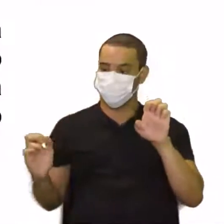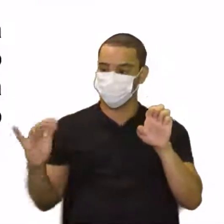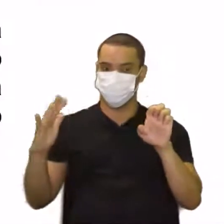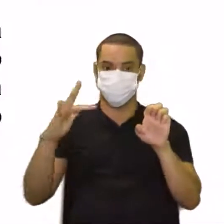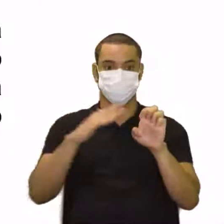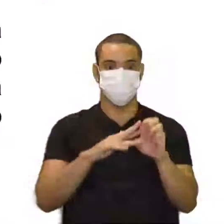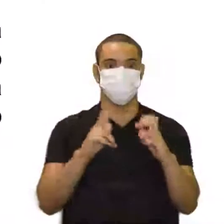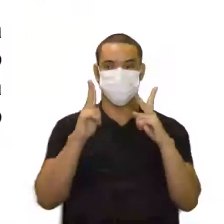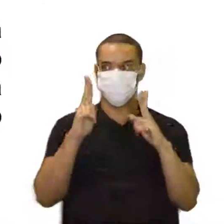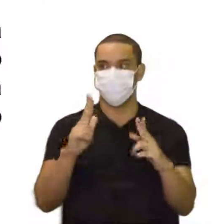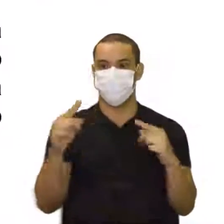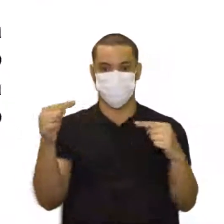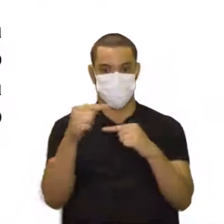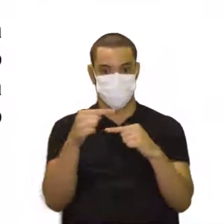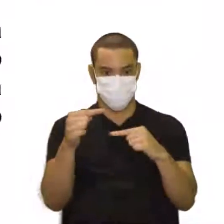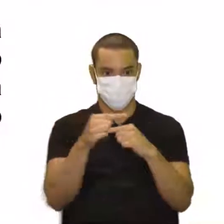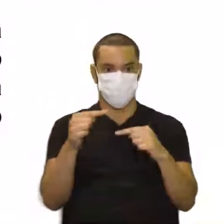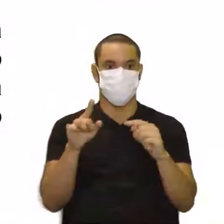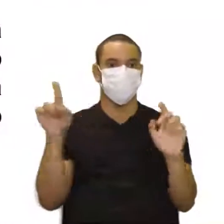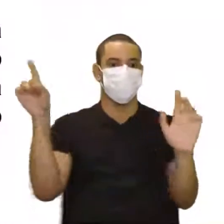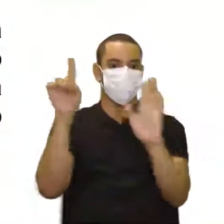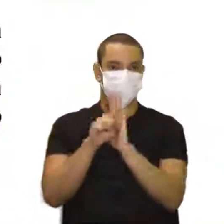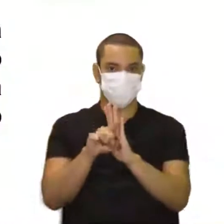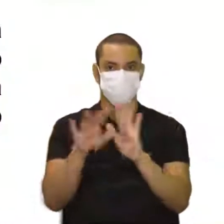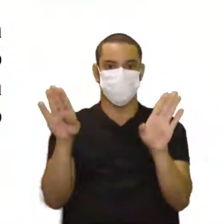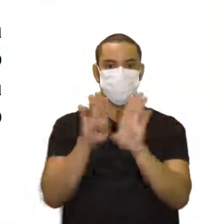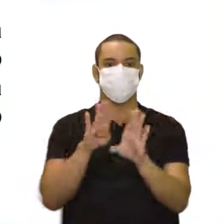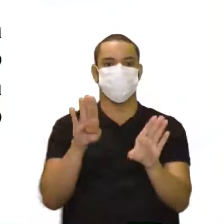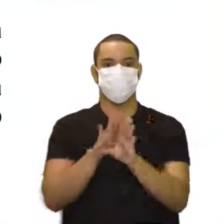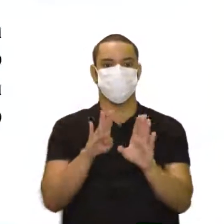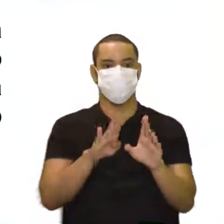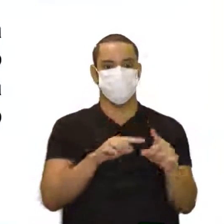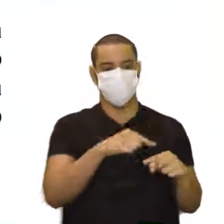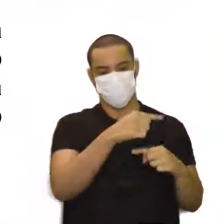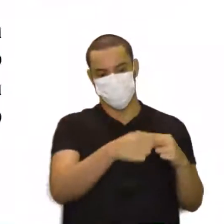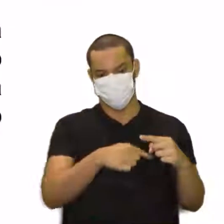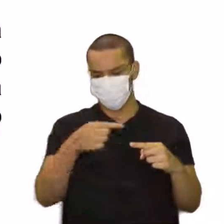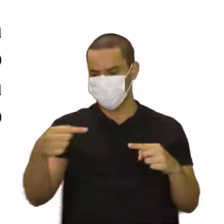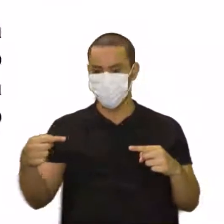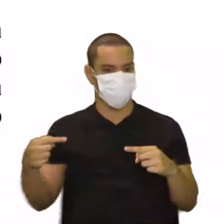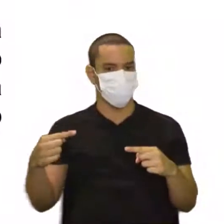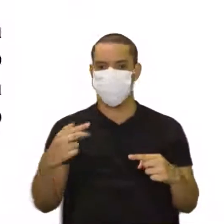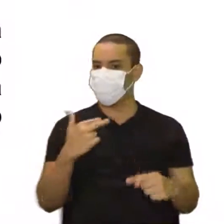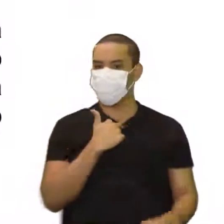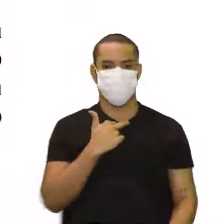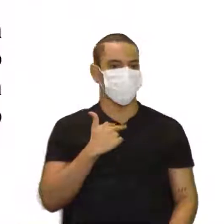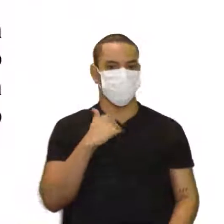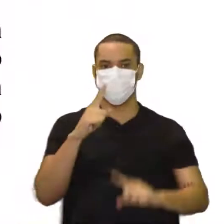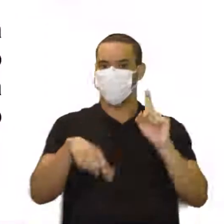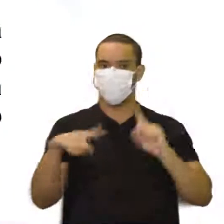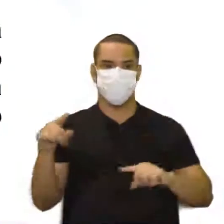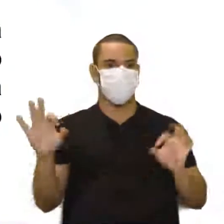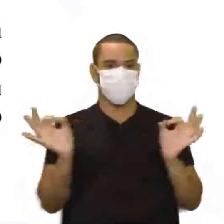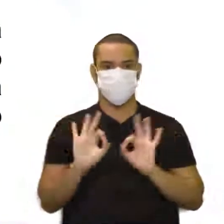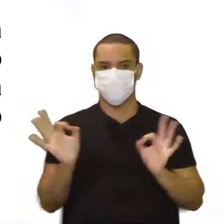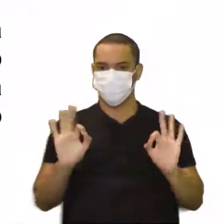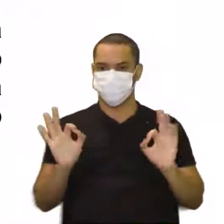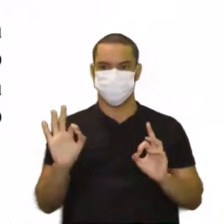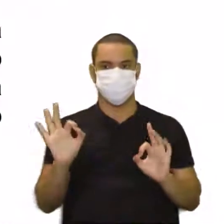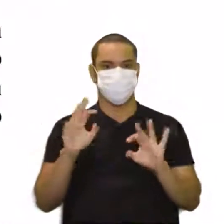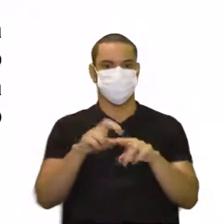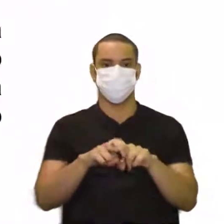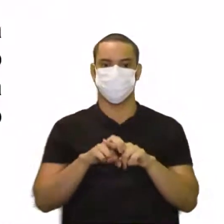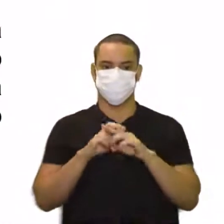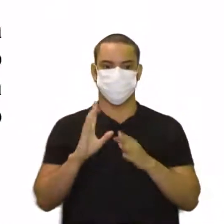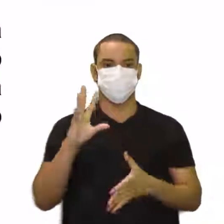do enunciado e a espira da direita para a esquerda, pode não haver variação do campo magnético